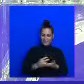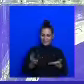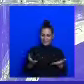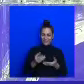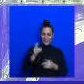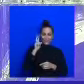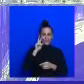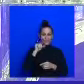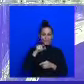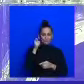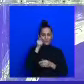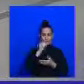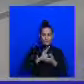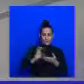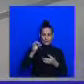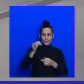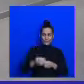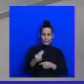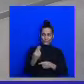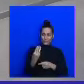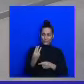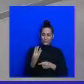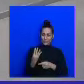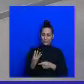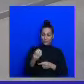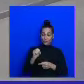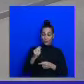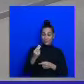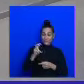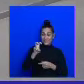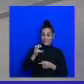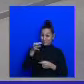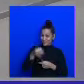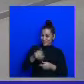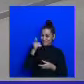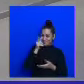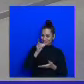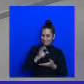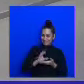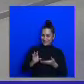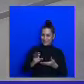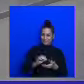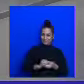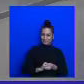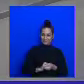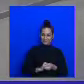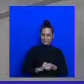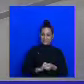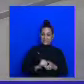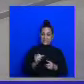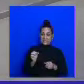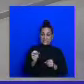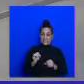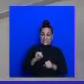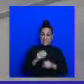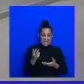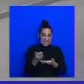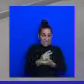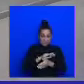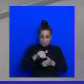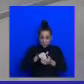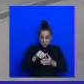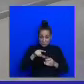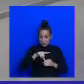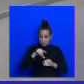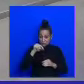da Quina Lembrando que você ganha prêmio acertando dois três quatro ou cinco números se ninguém acertar as cinco dezenas